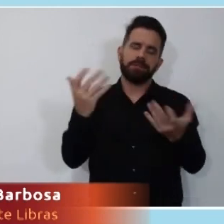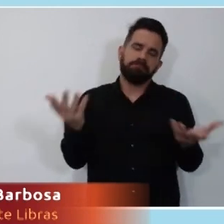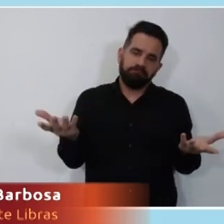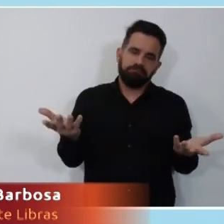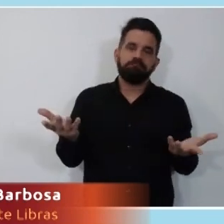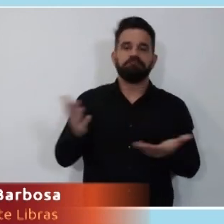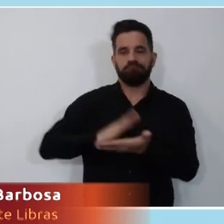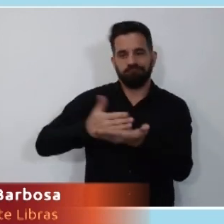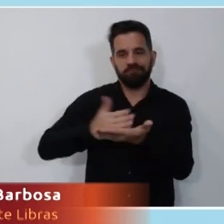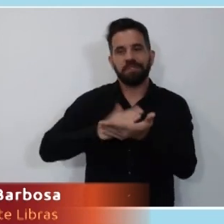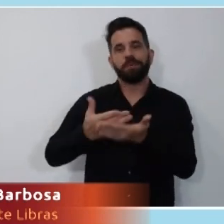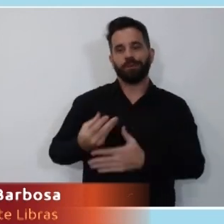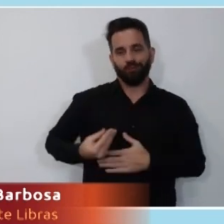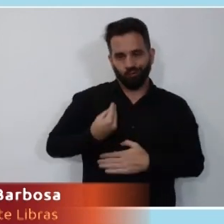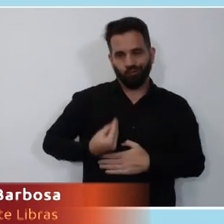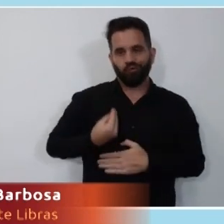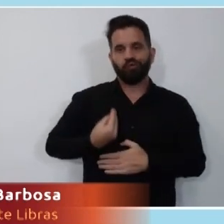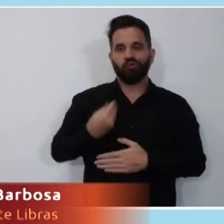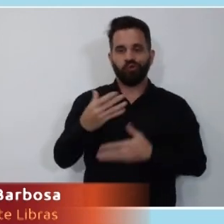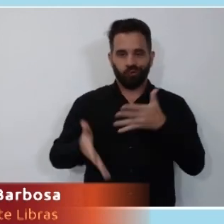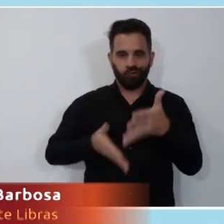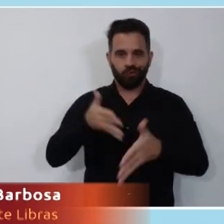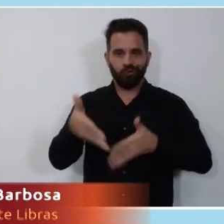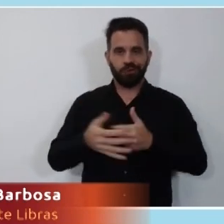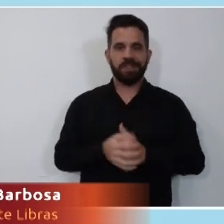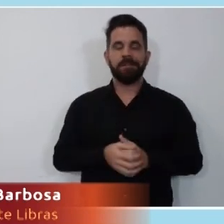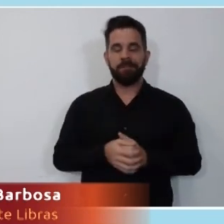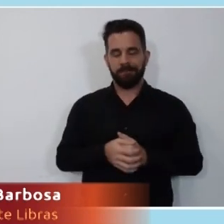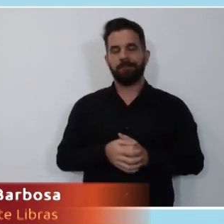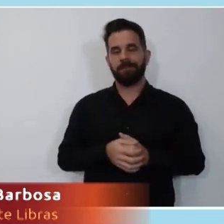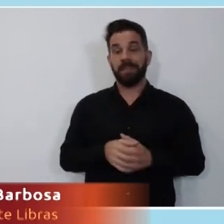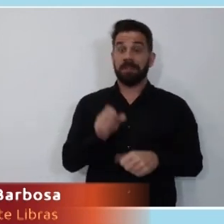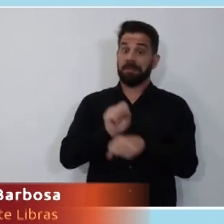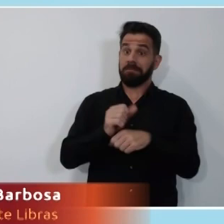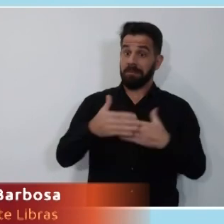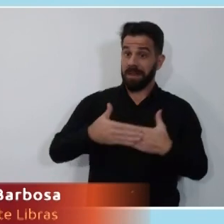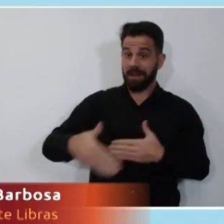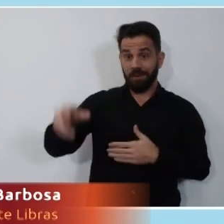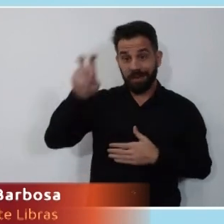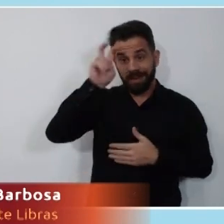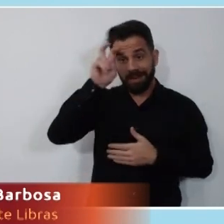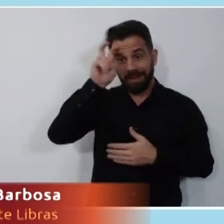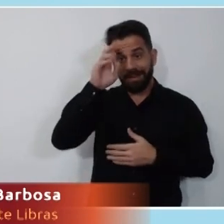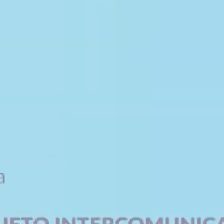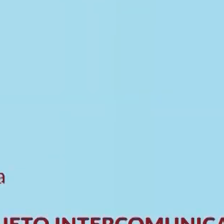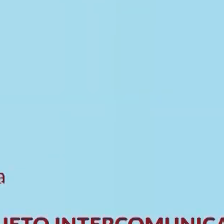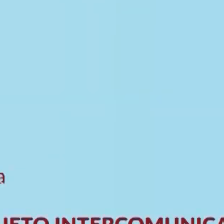interpretação para Libras. Te espero nessa quinta-feira, às 4h30 da tarde. Até lá!